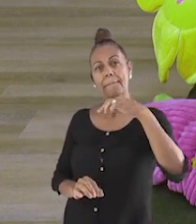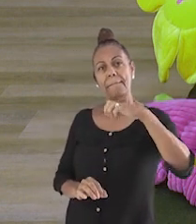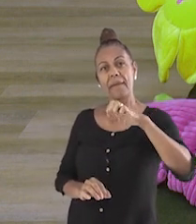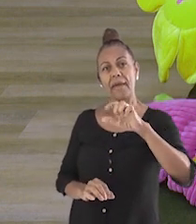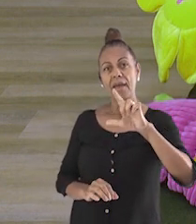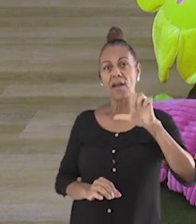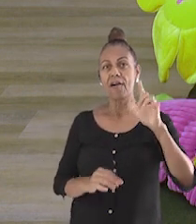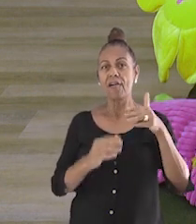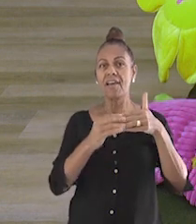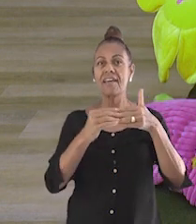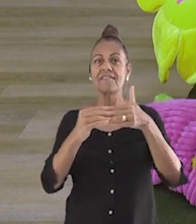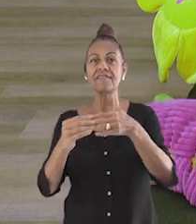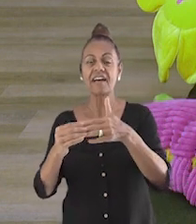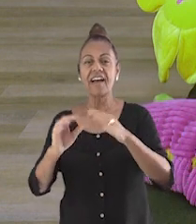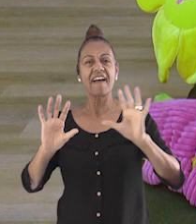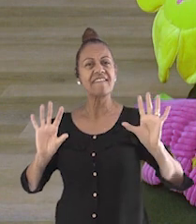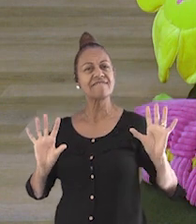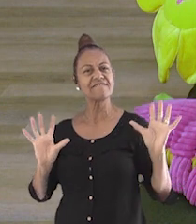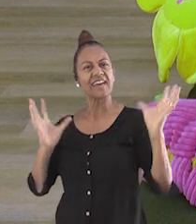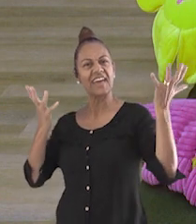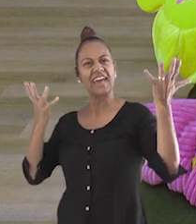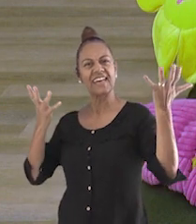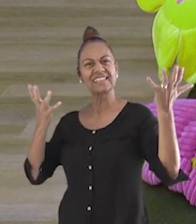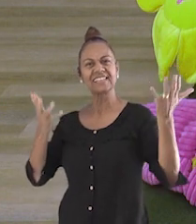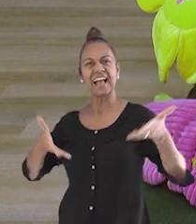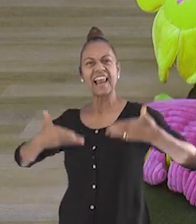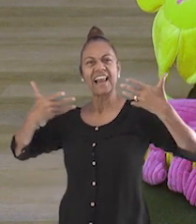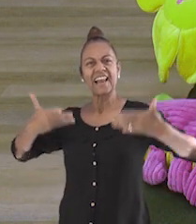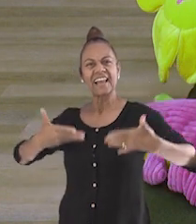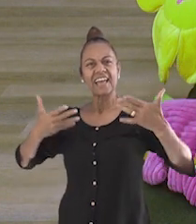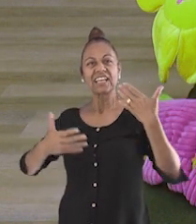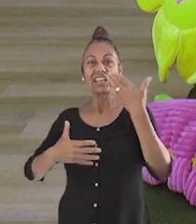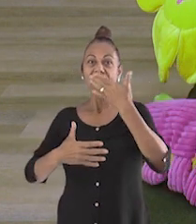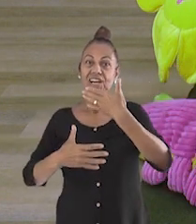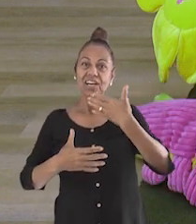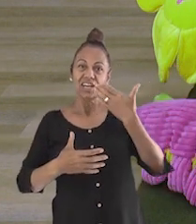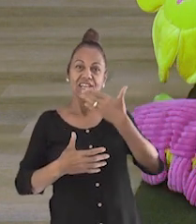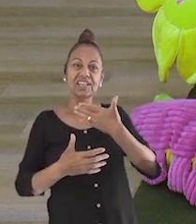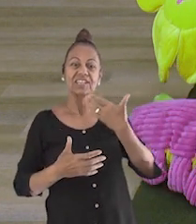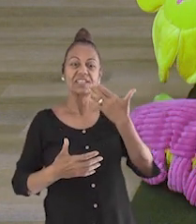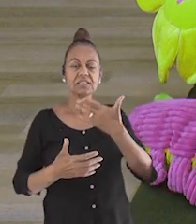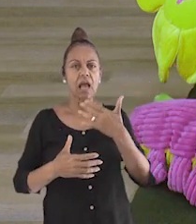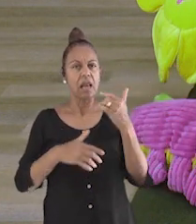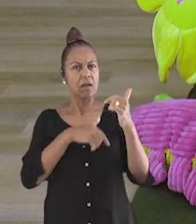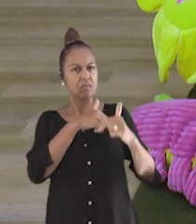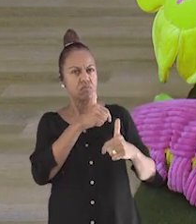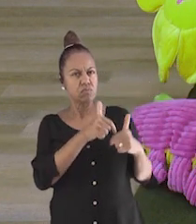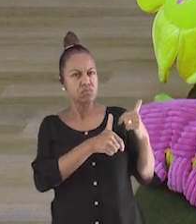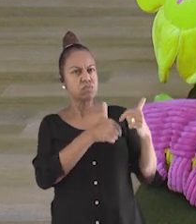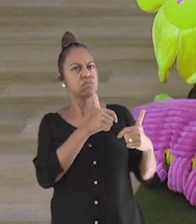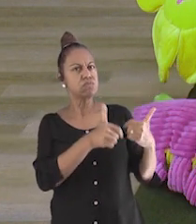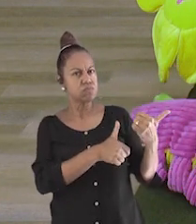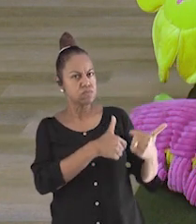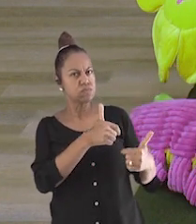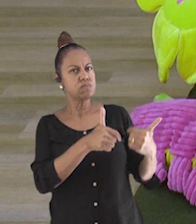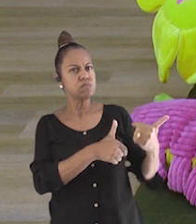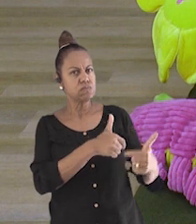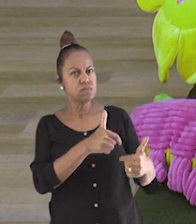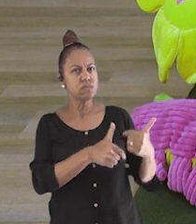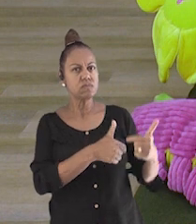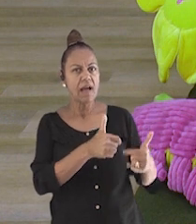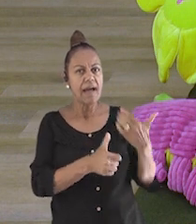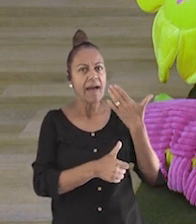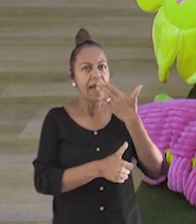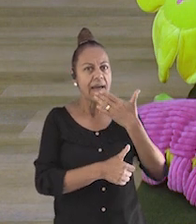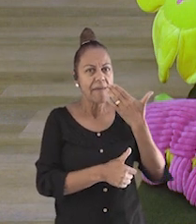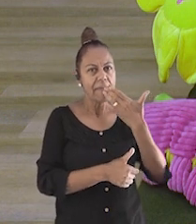As abelhas para o jardim seu mel iriam levar, para a festa mais alegre e doce